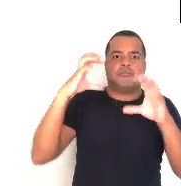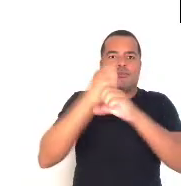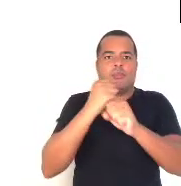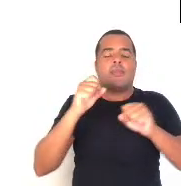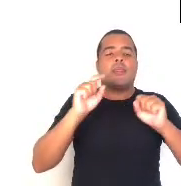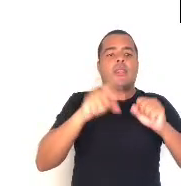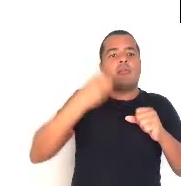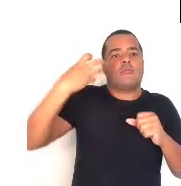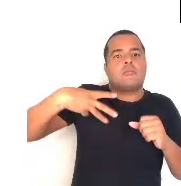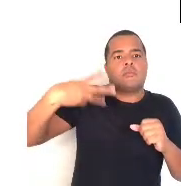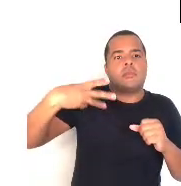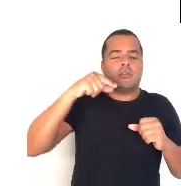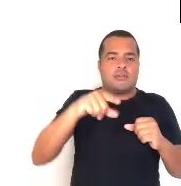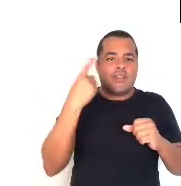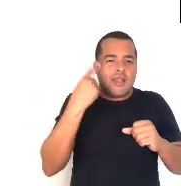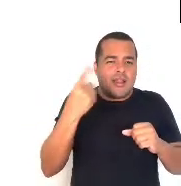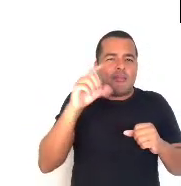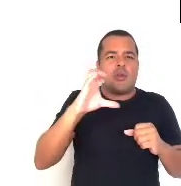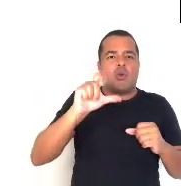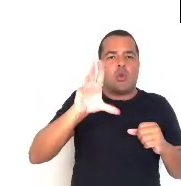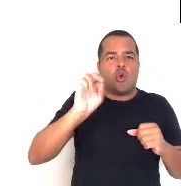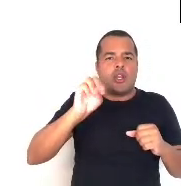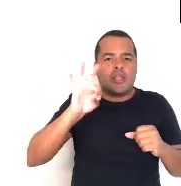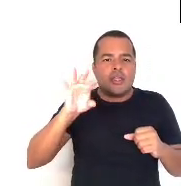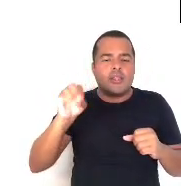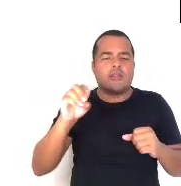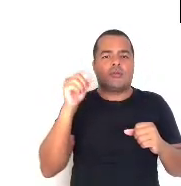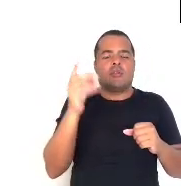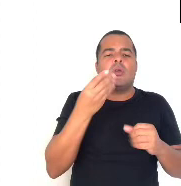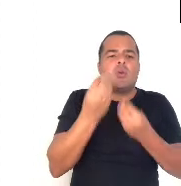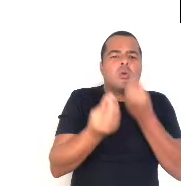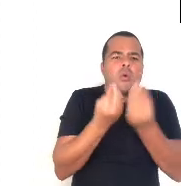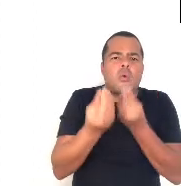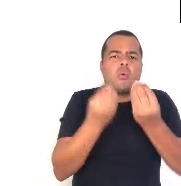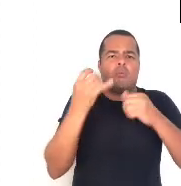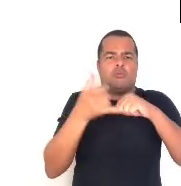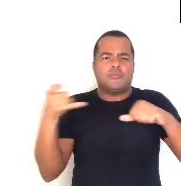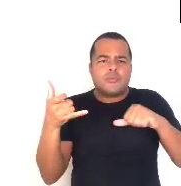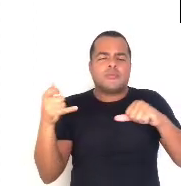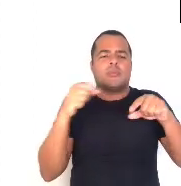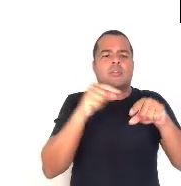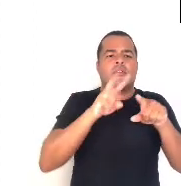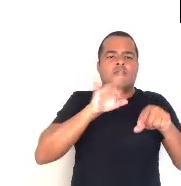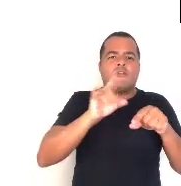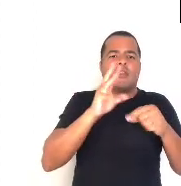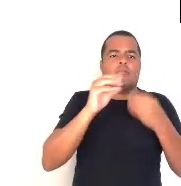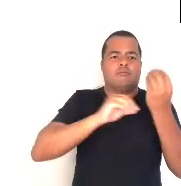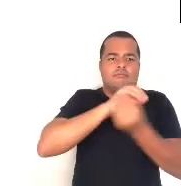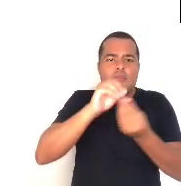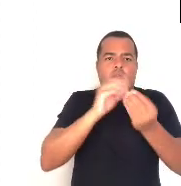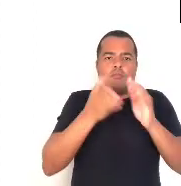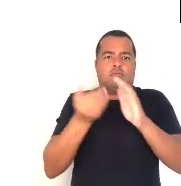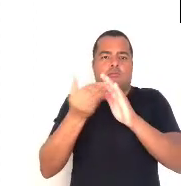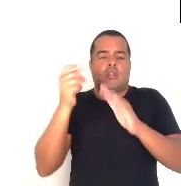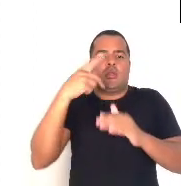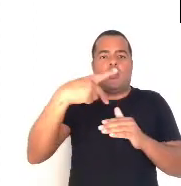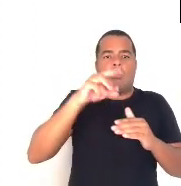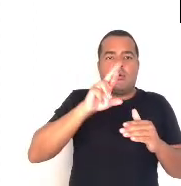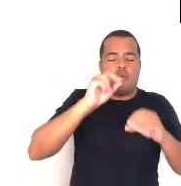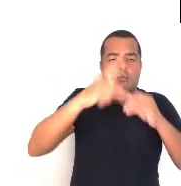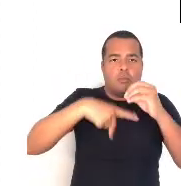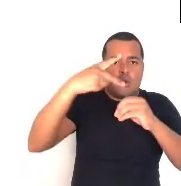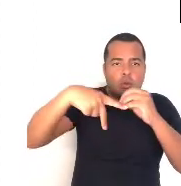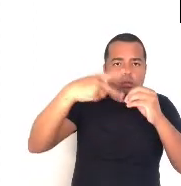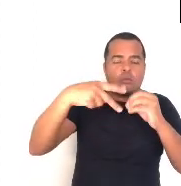positiva. Na terceira e última etapa, aquele íon cloreto que foi gerado lá na primeira etapa, ele vem justamente para quê? Para extrair